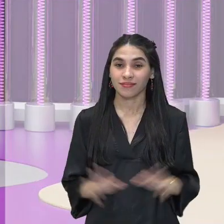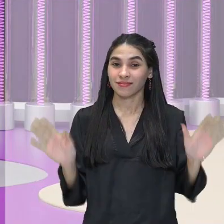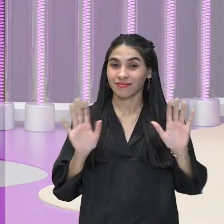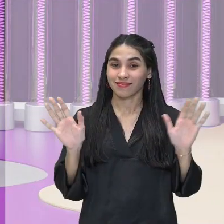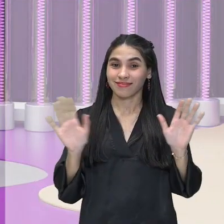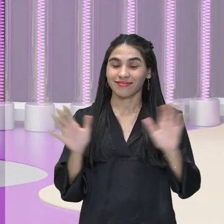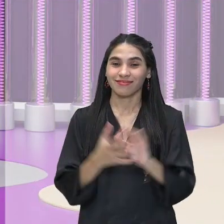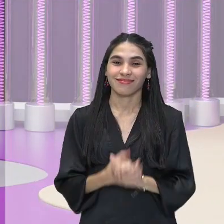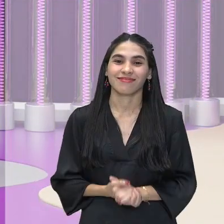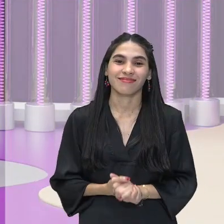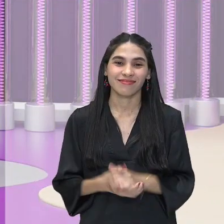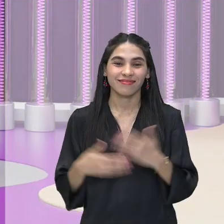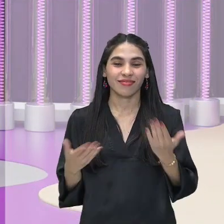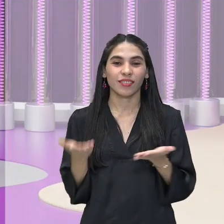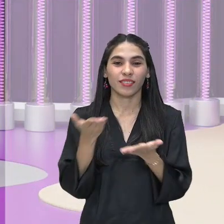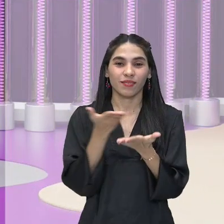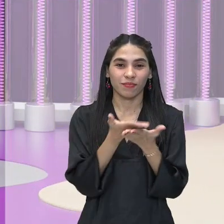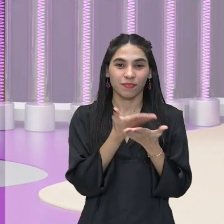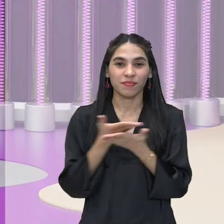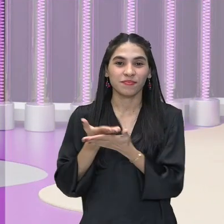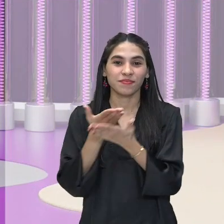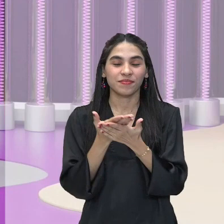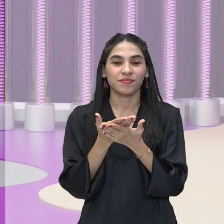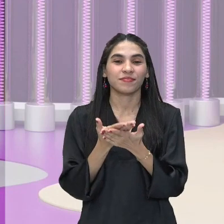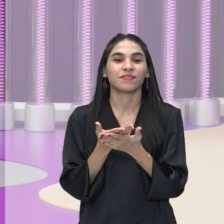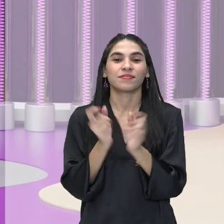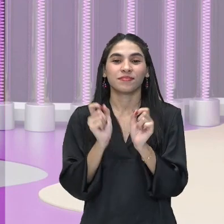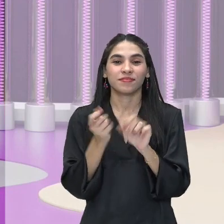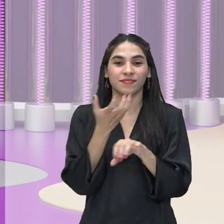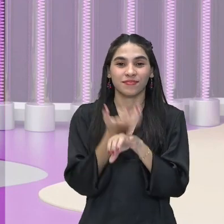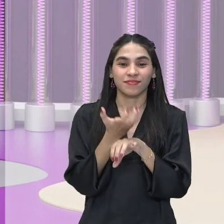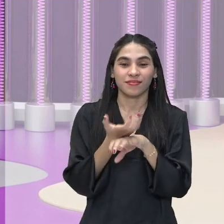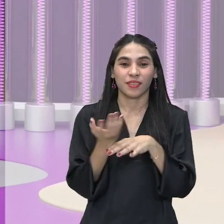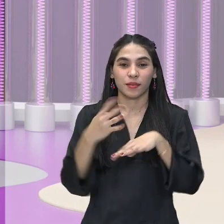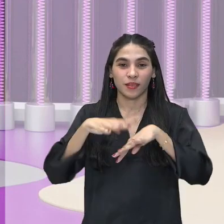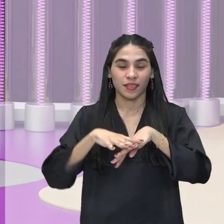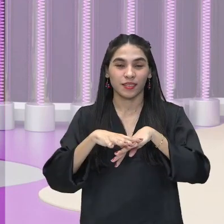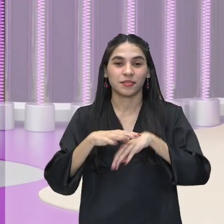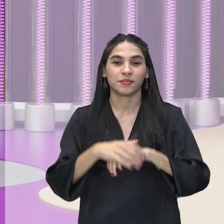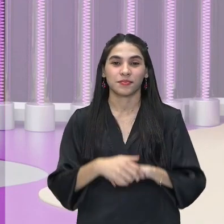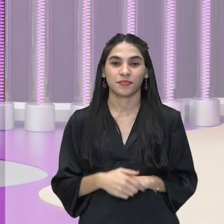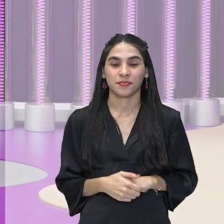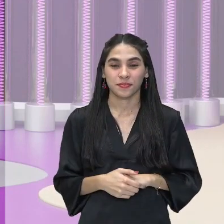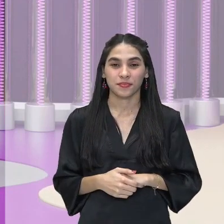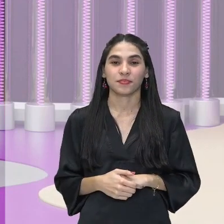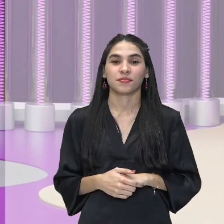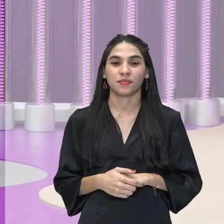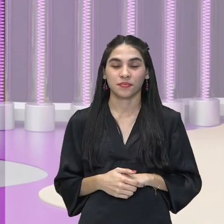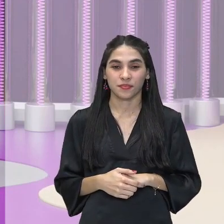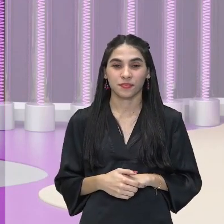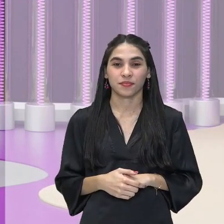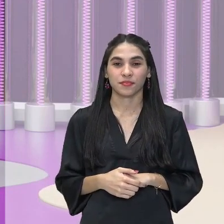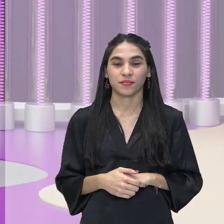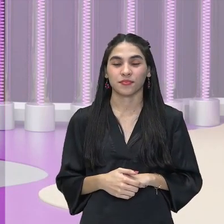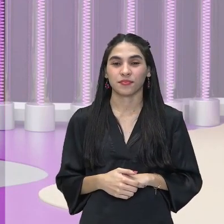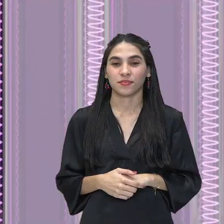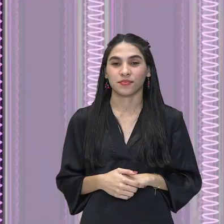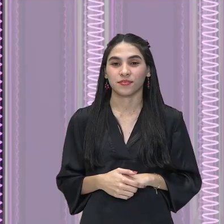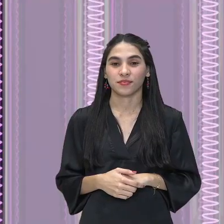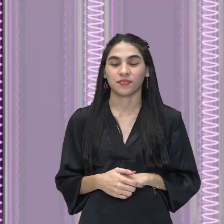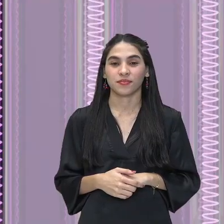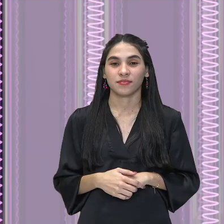meu povo! Vamos para mais uma aula de matemática do ensino fundamental